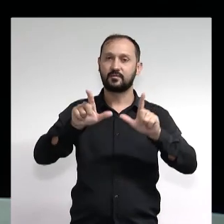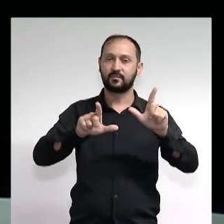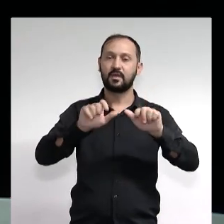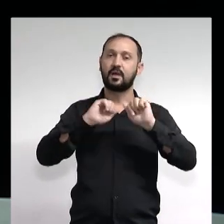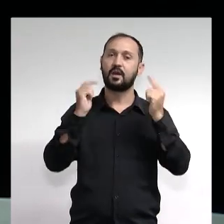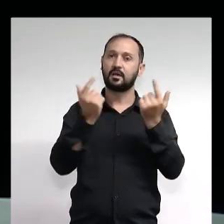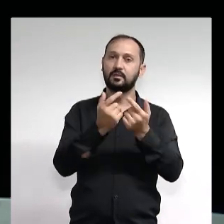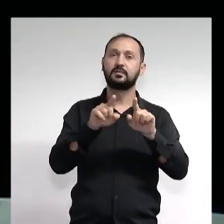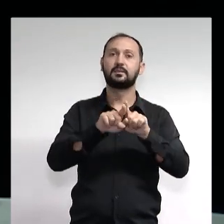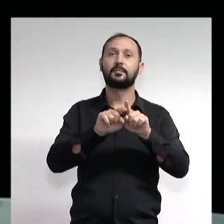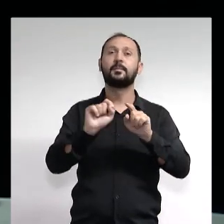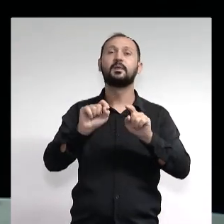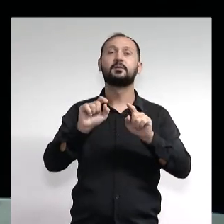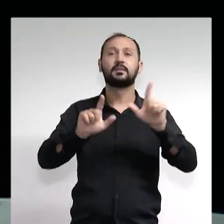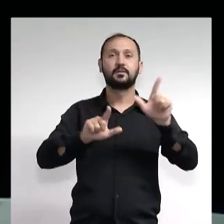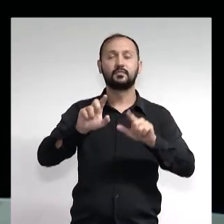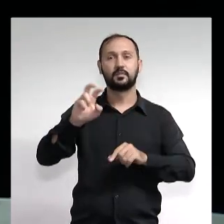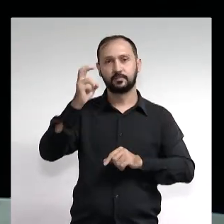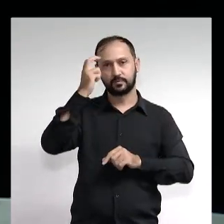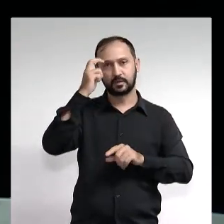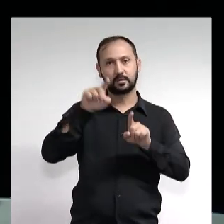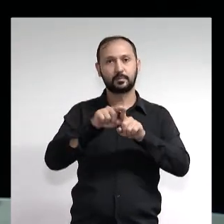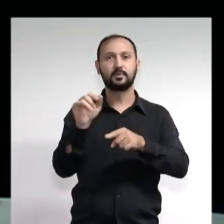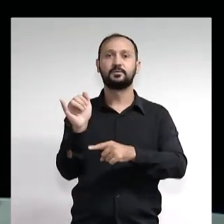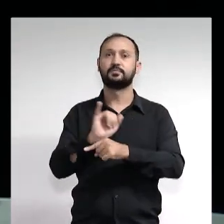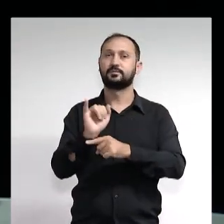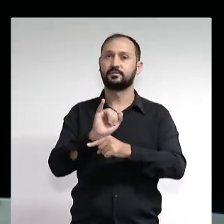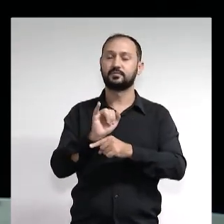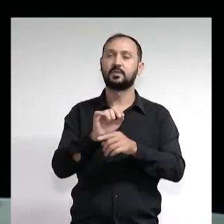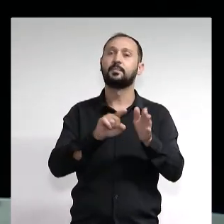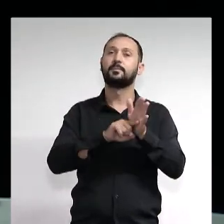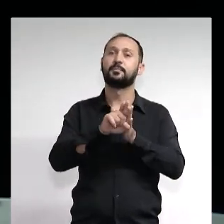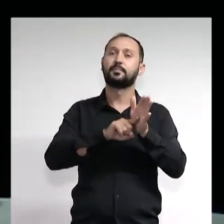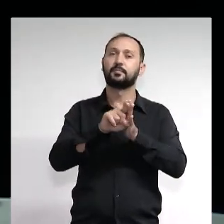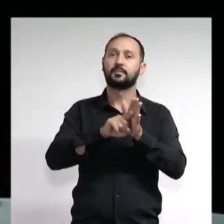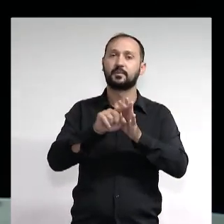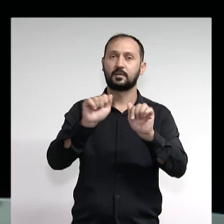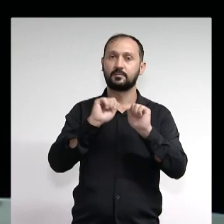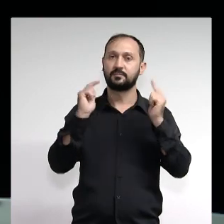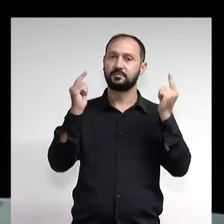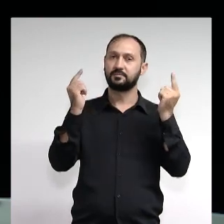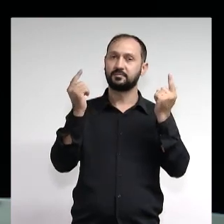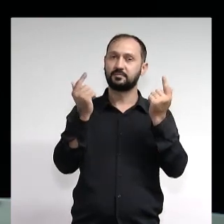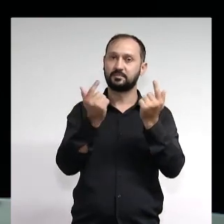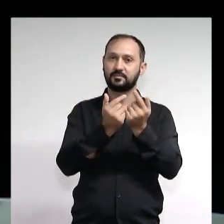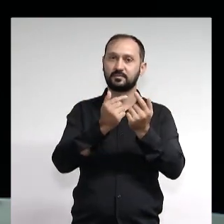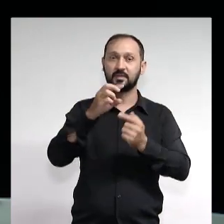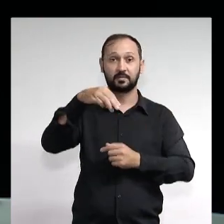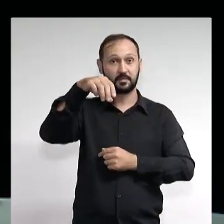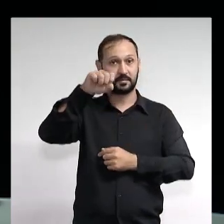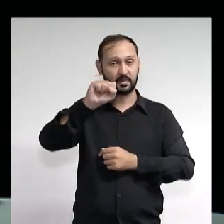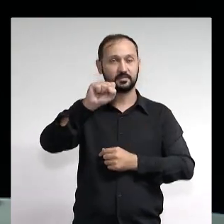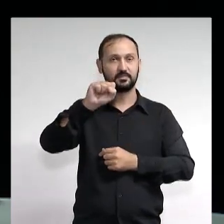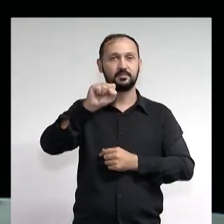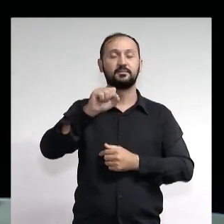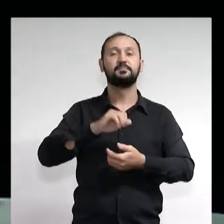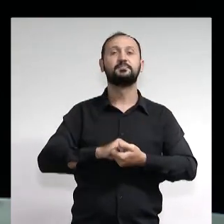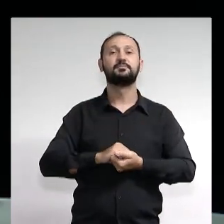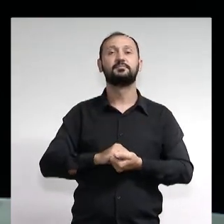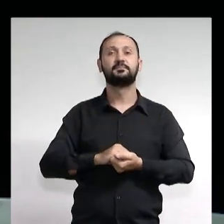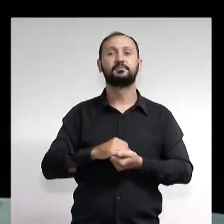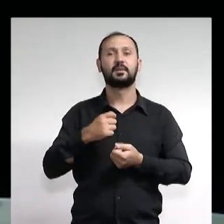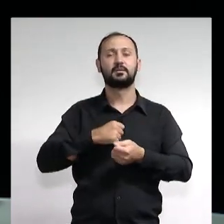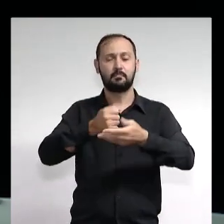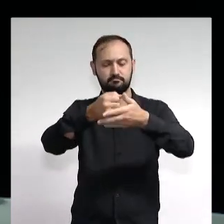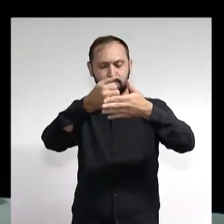TV Assembleia, também na TV Cultura e também no YouTube. Por lá, se você pesquisar por Assembleia Legislativa de MS,